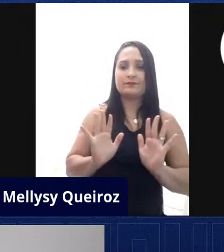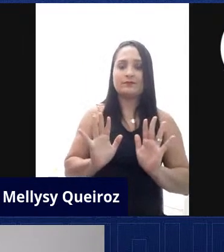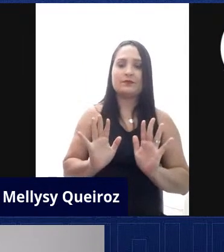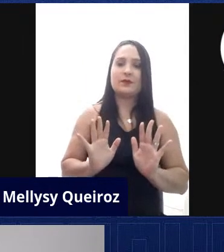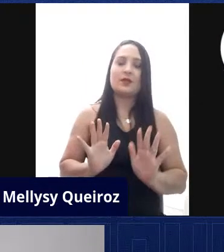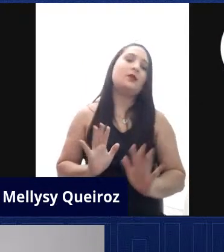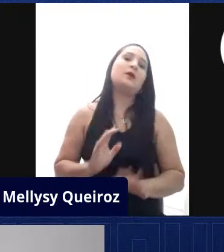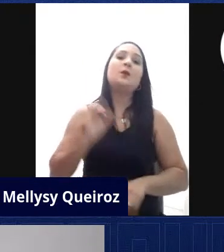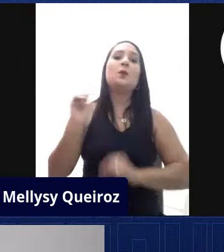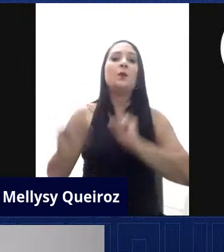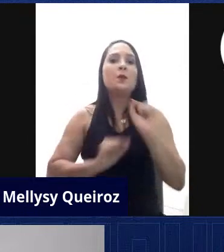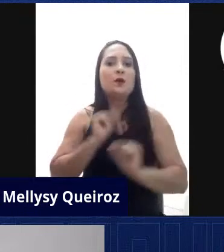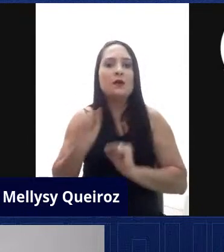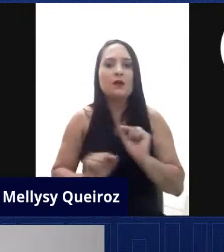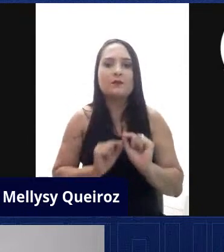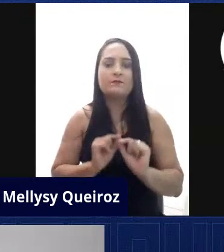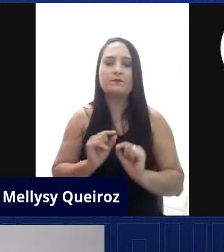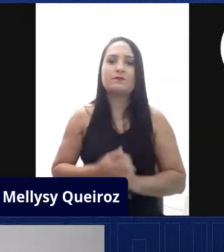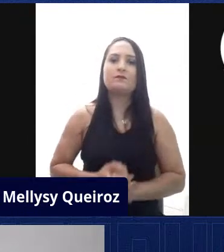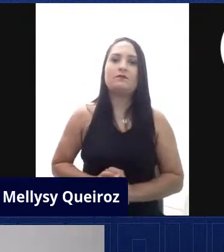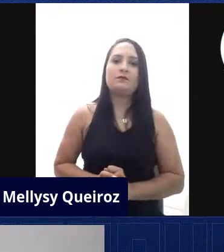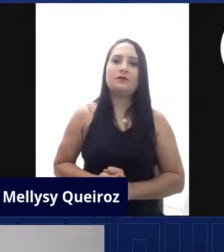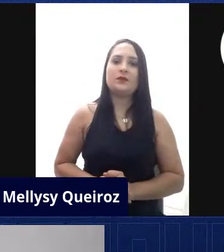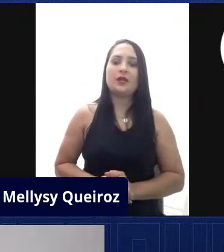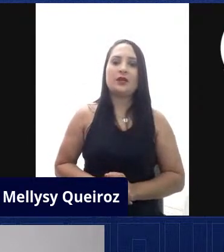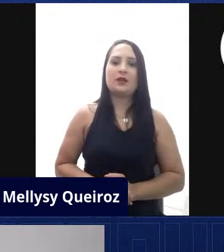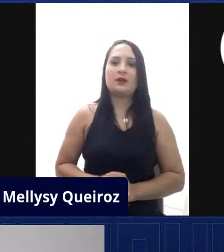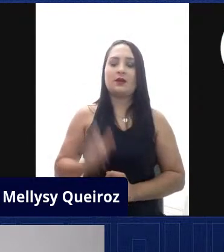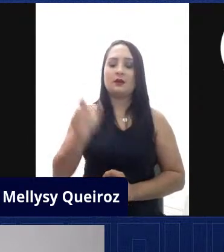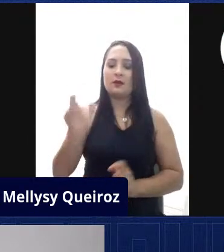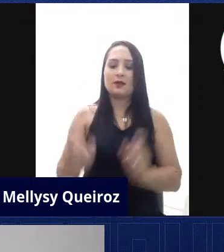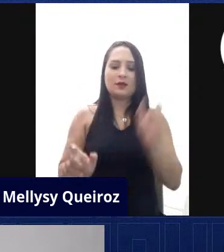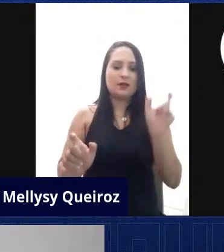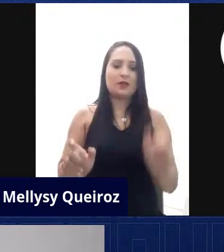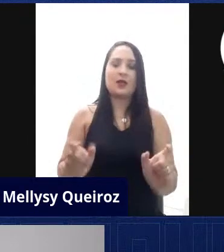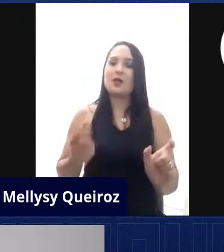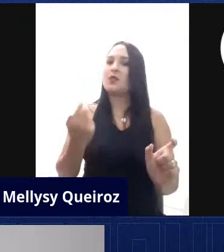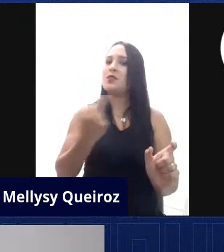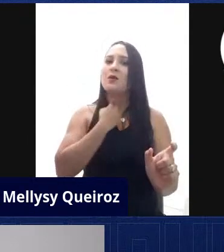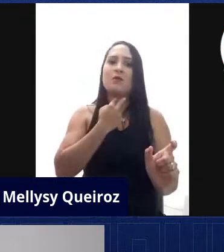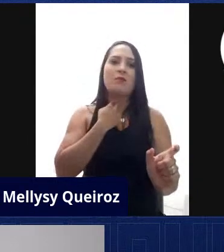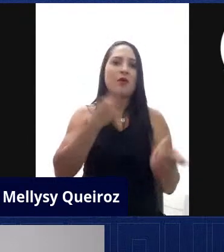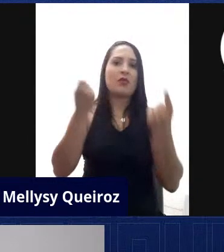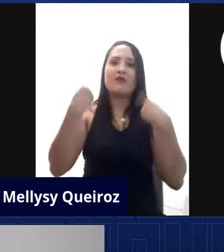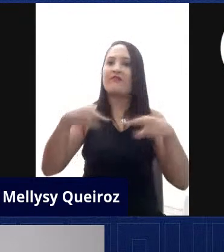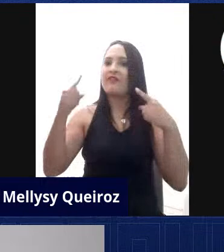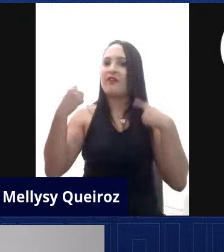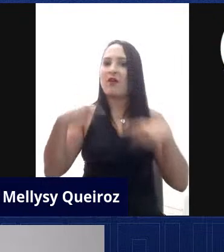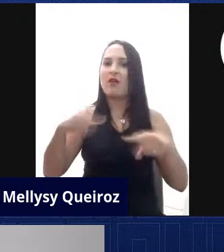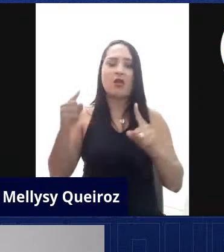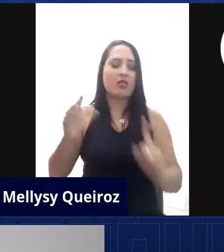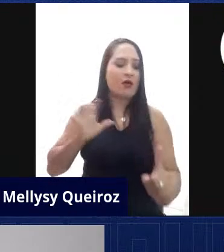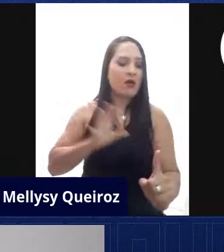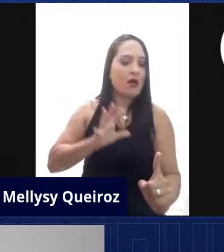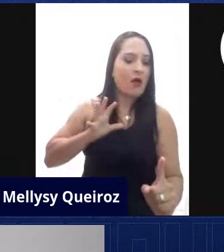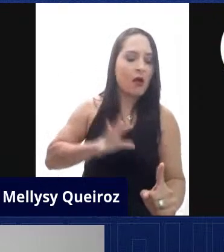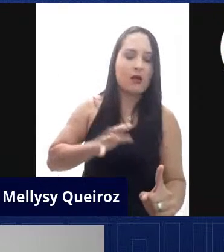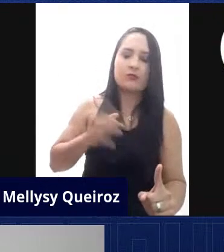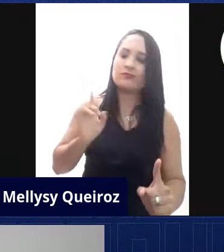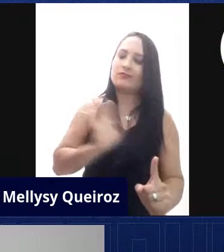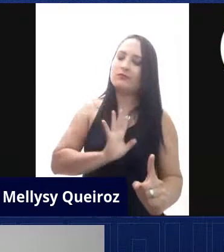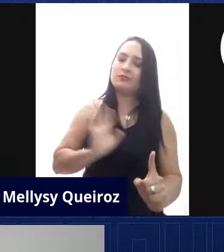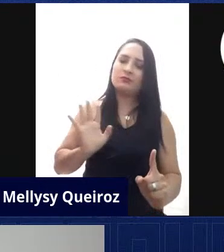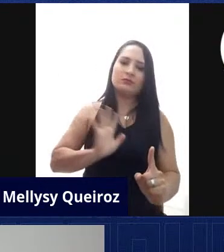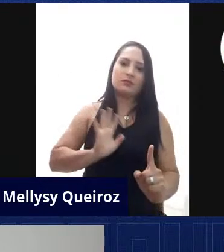esses papéis, eles não podem chegar ao nível da violência, ao nível da exploração, ao nível do